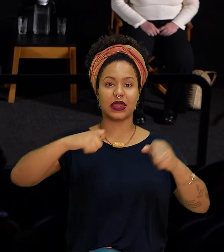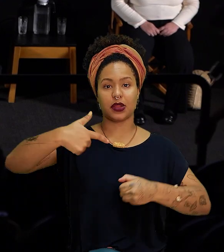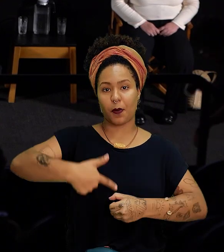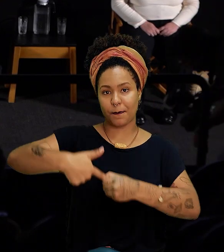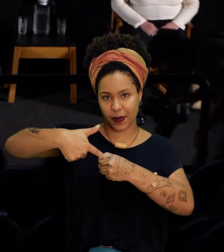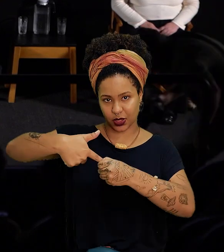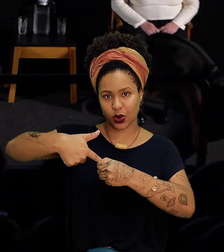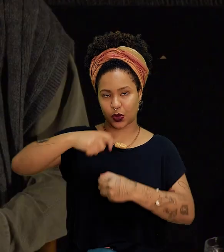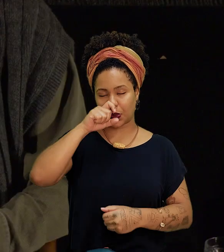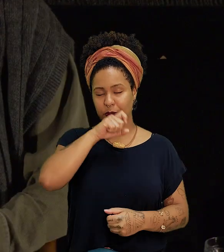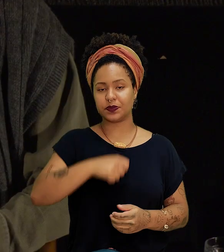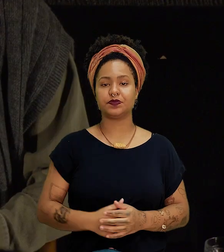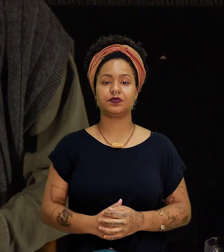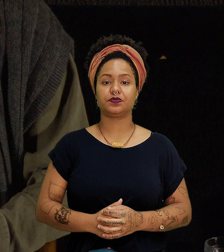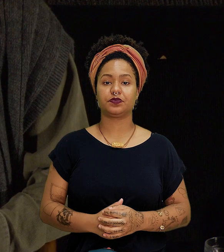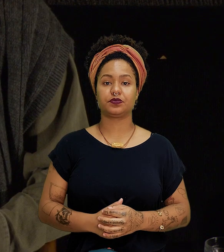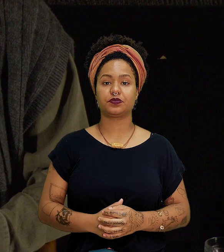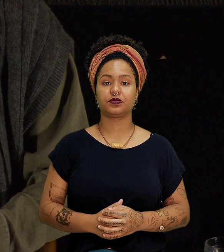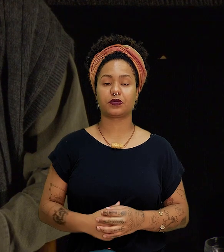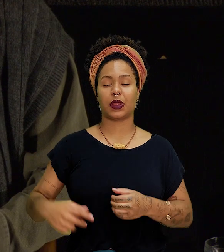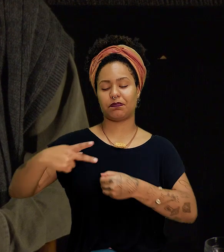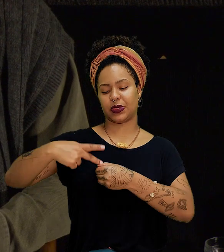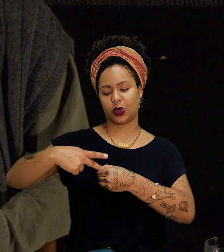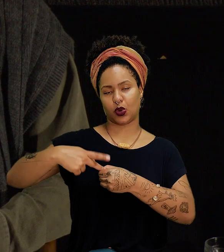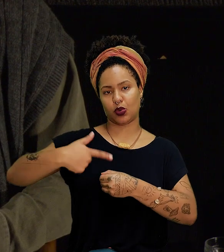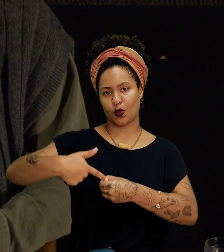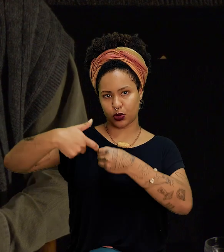do Petróleo, e